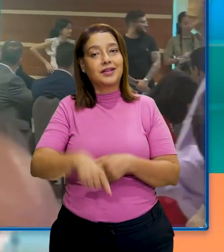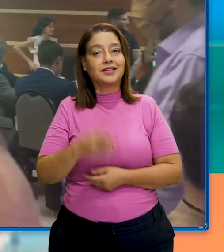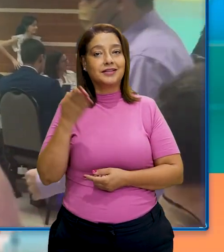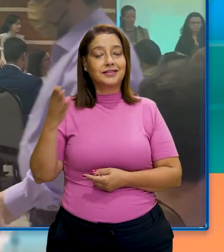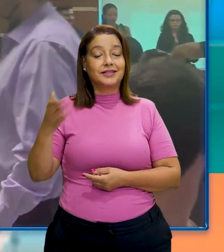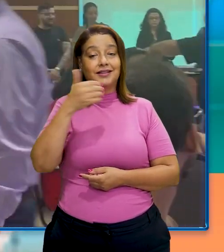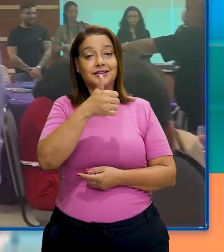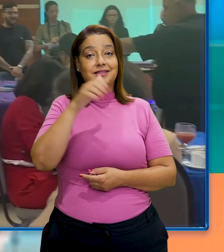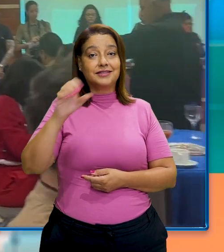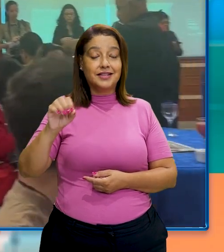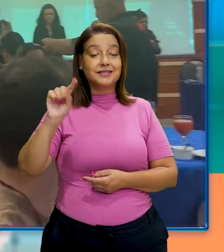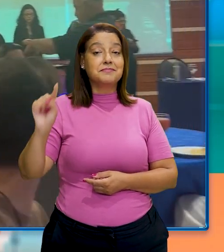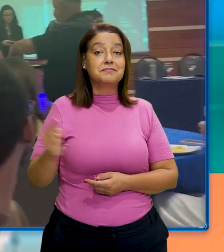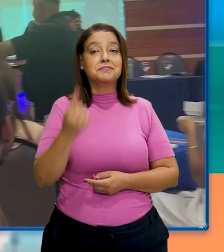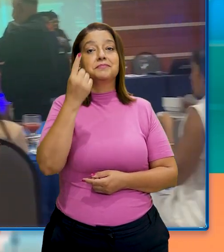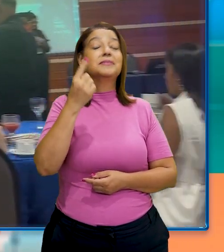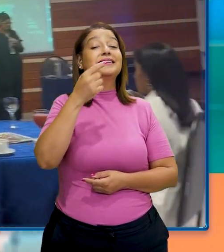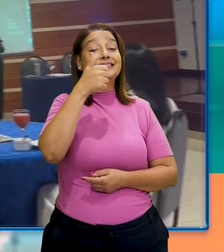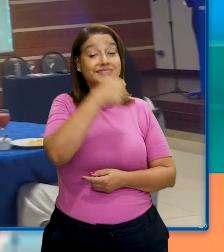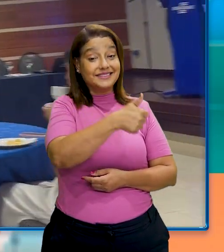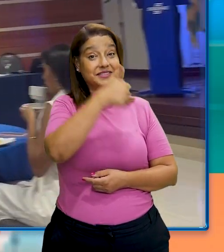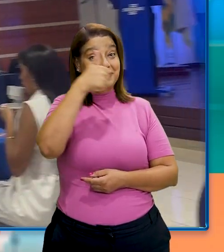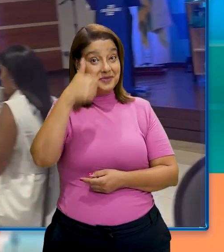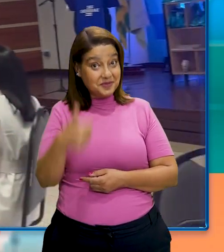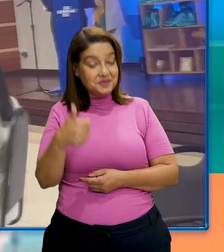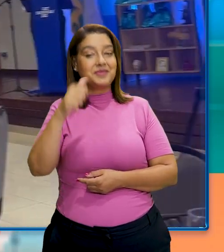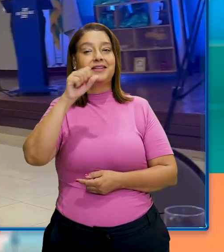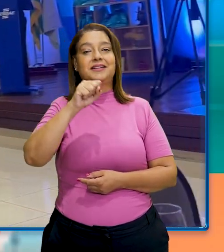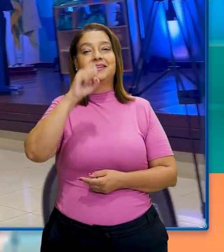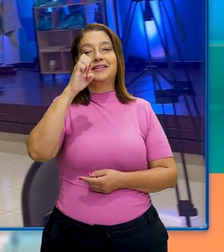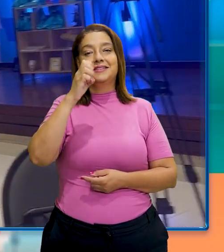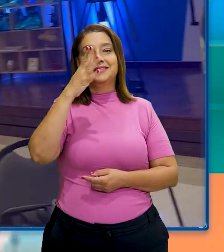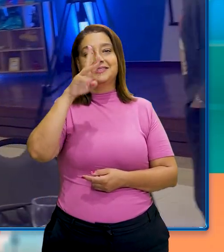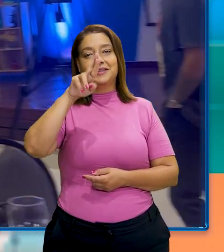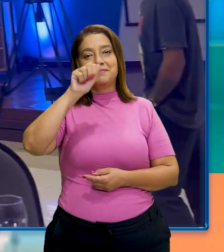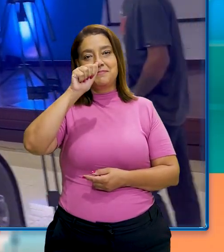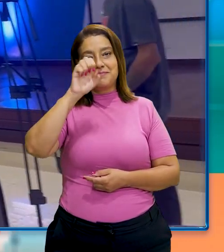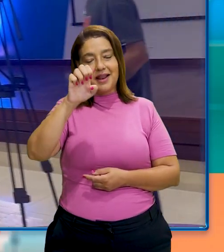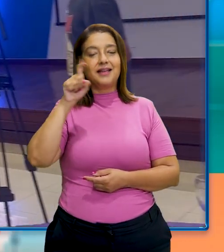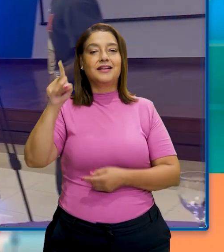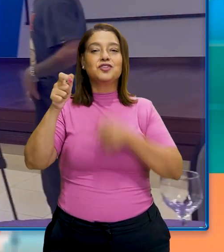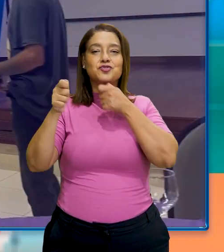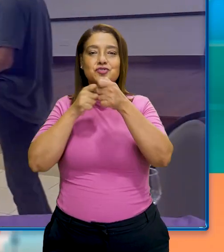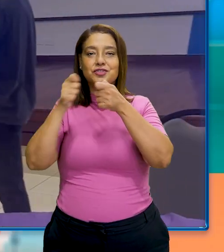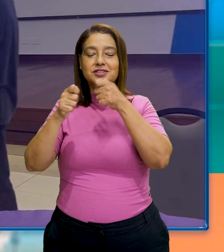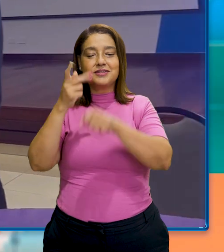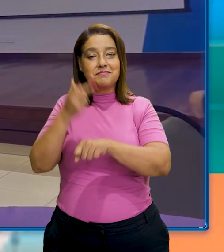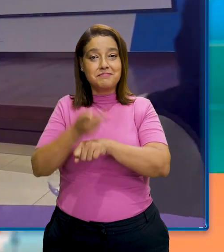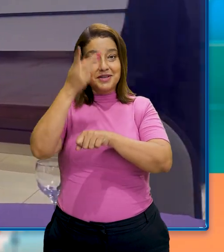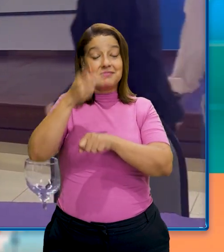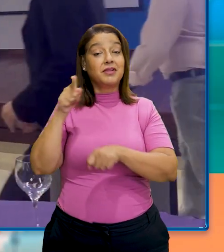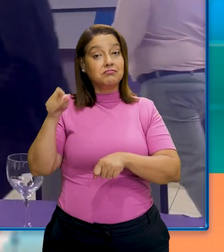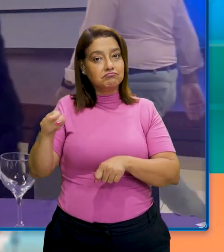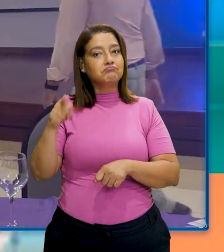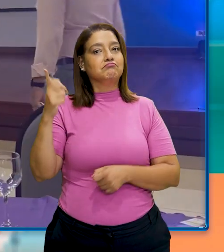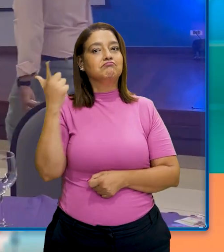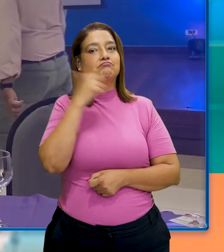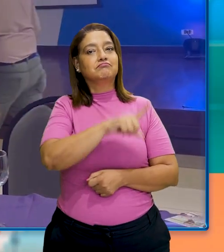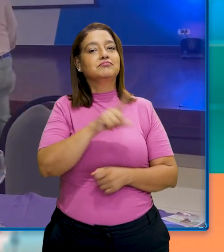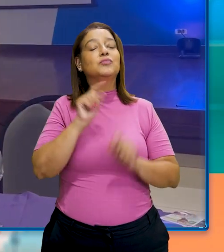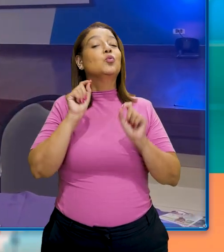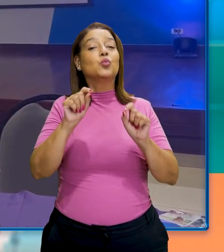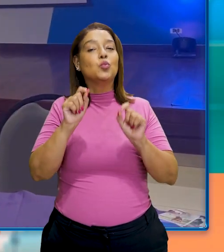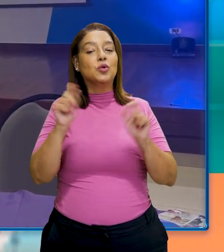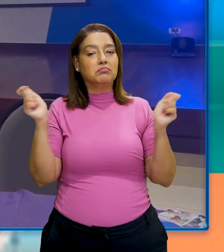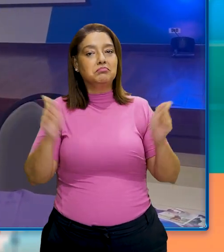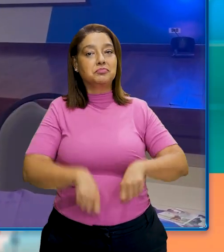na 11ª edição do Prêmio Sebrae de Jornalismo. Essa indicação só foi possível graças à